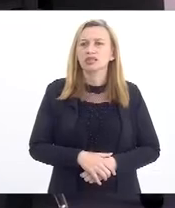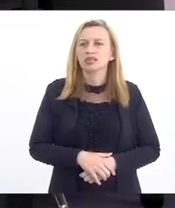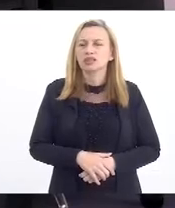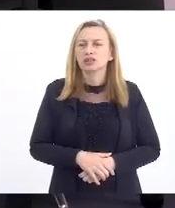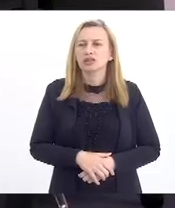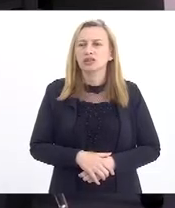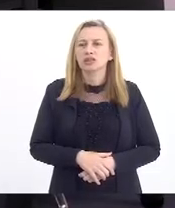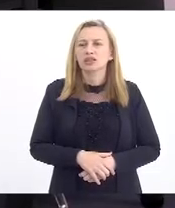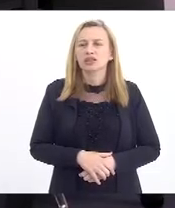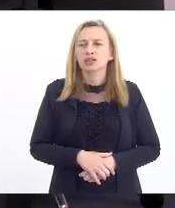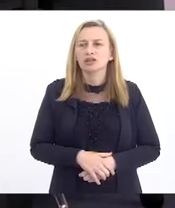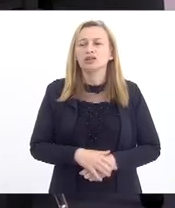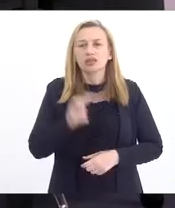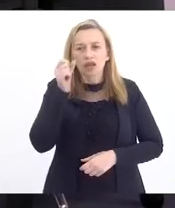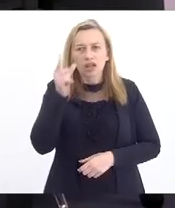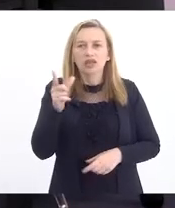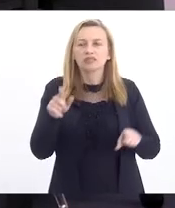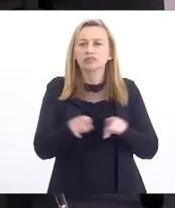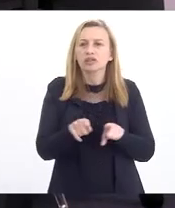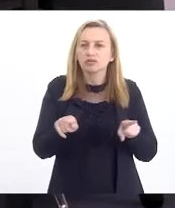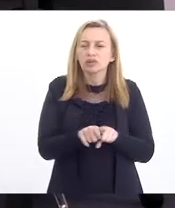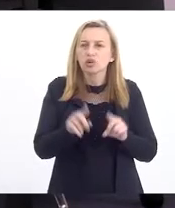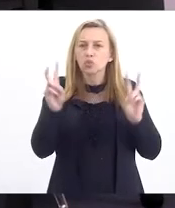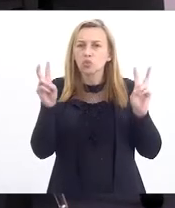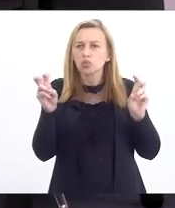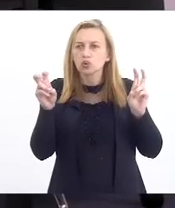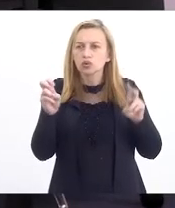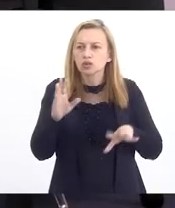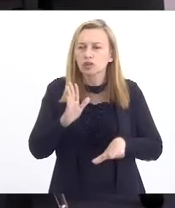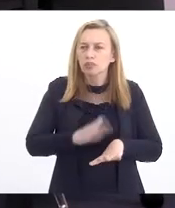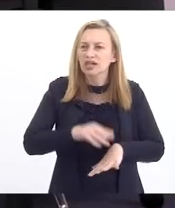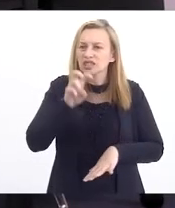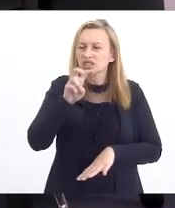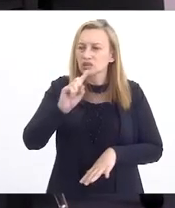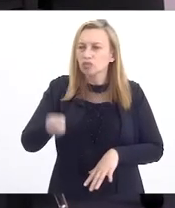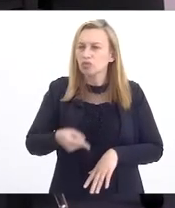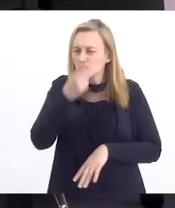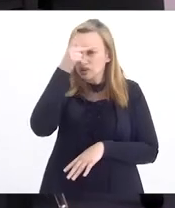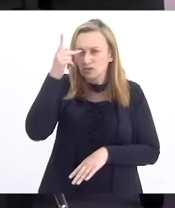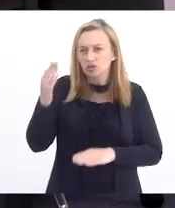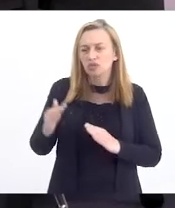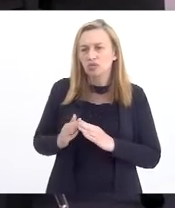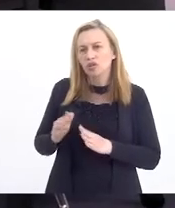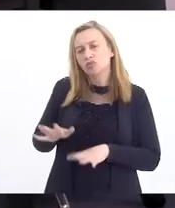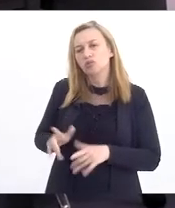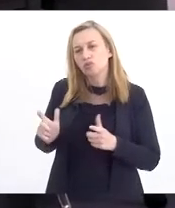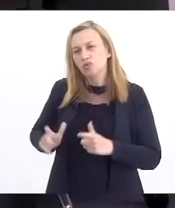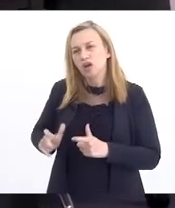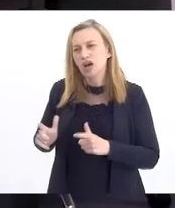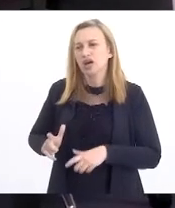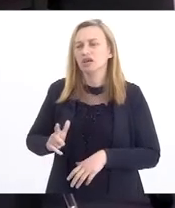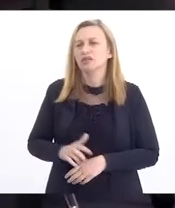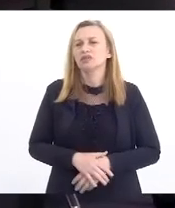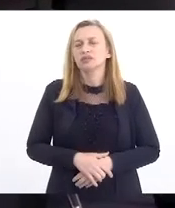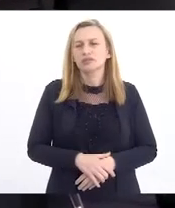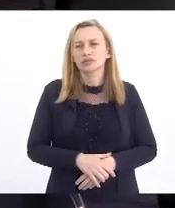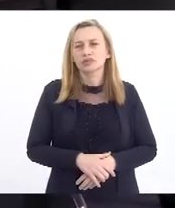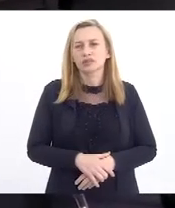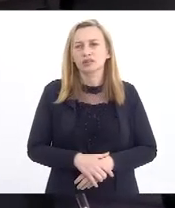A gente quer alertar também a questão de que são mais de 5 mil moradores, né, que existem